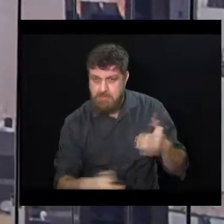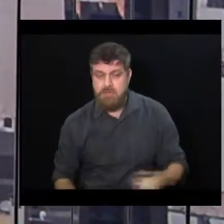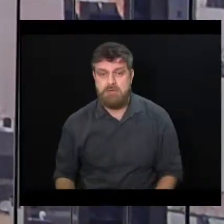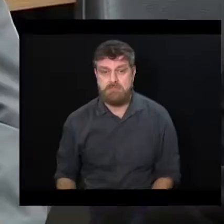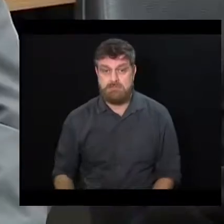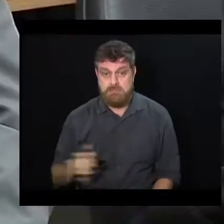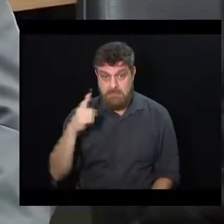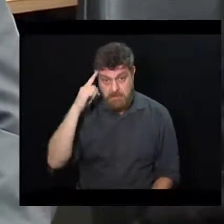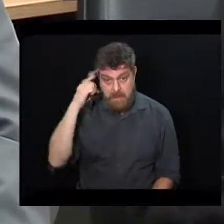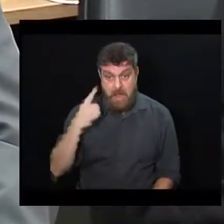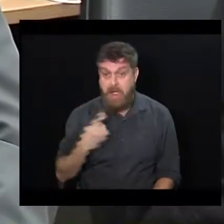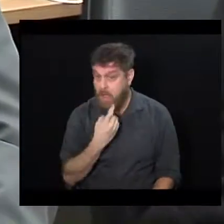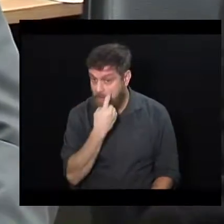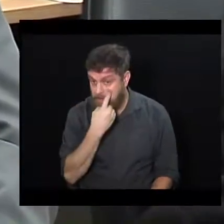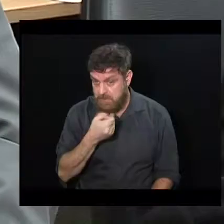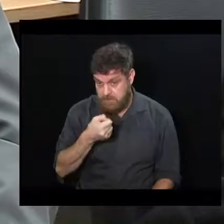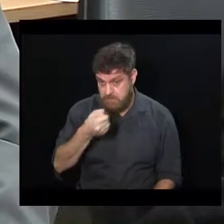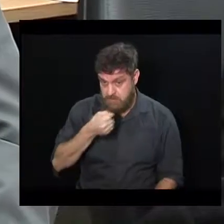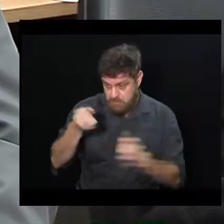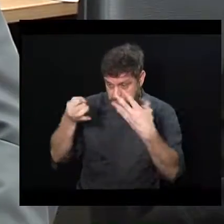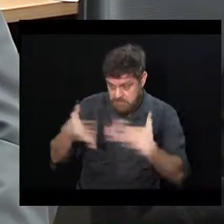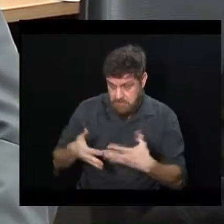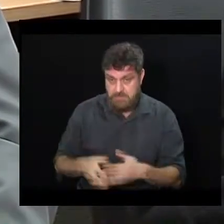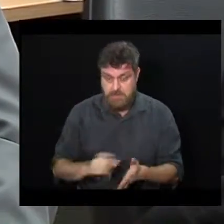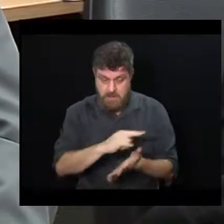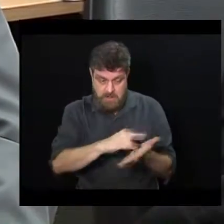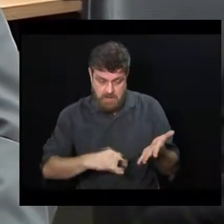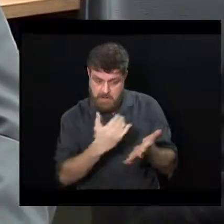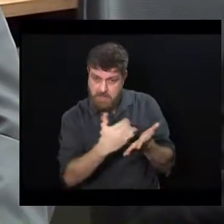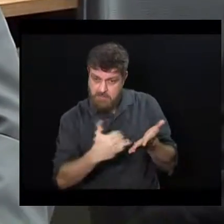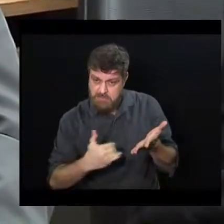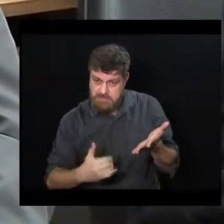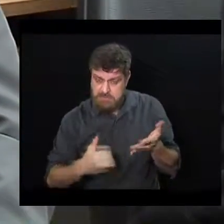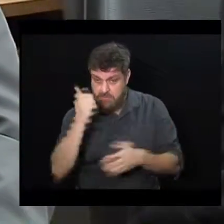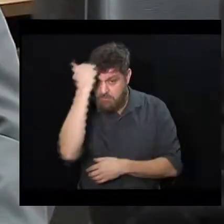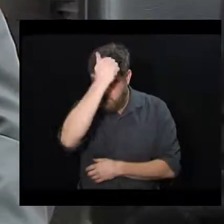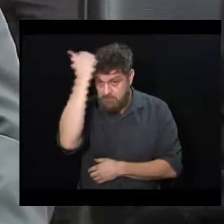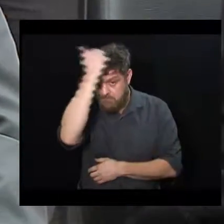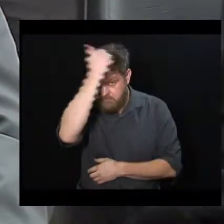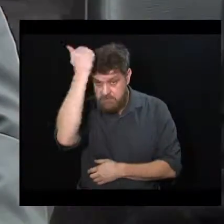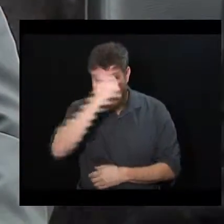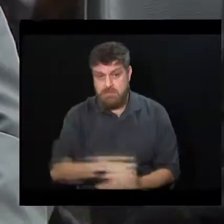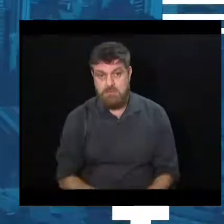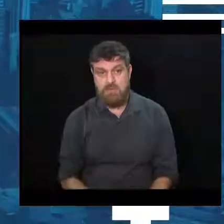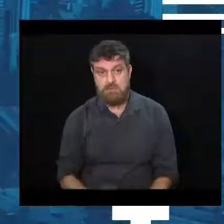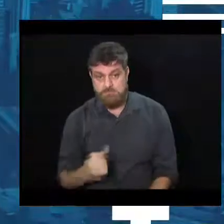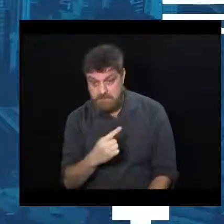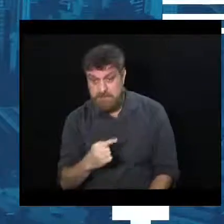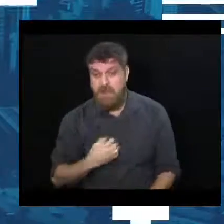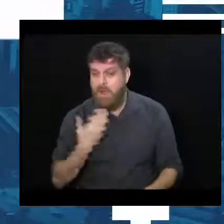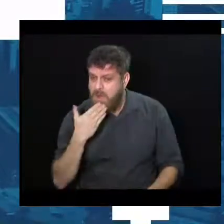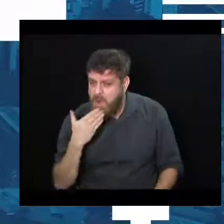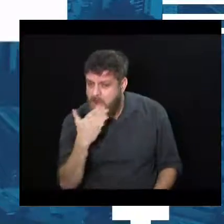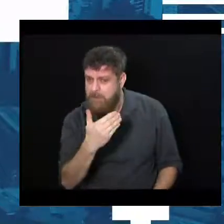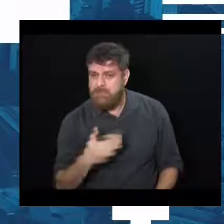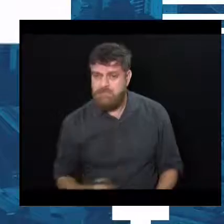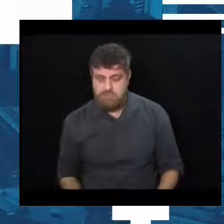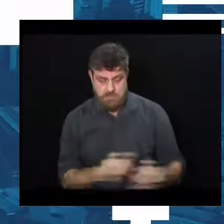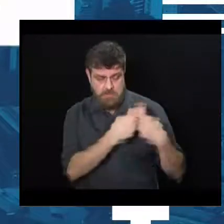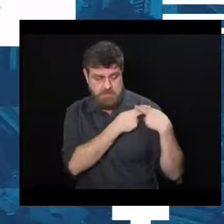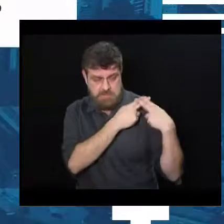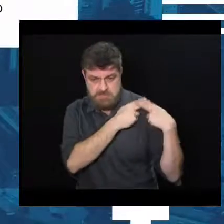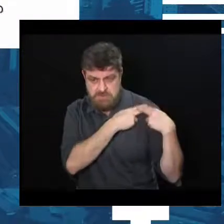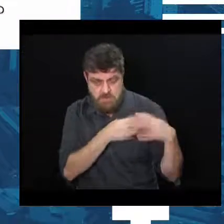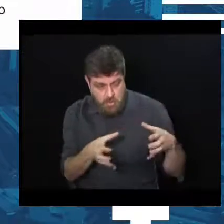Abreu. A moção de 2018, de autoria do vereador Ailton da Farmácia, apelou ao superintendente